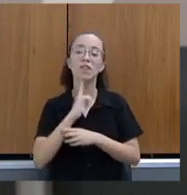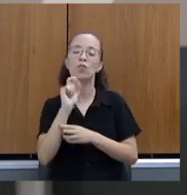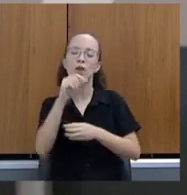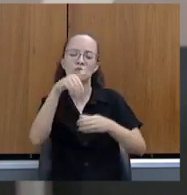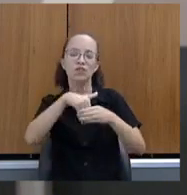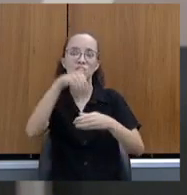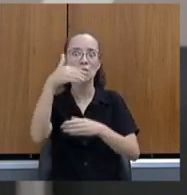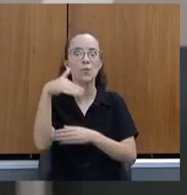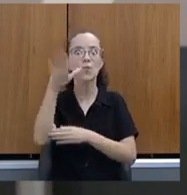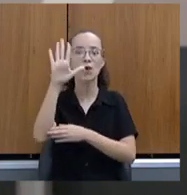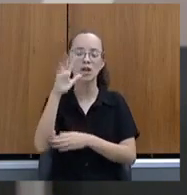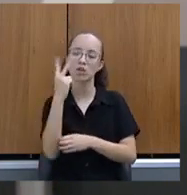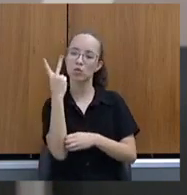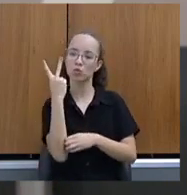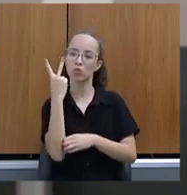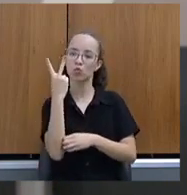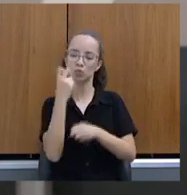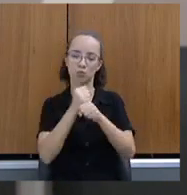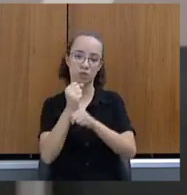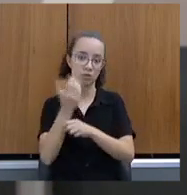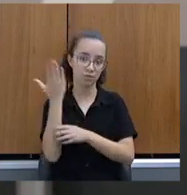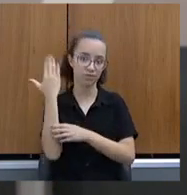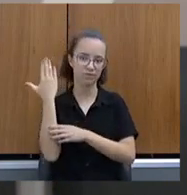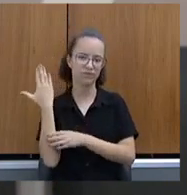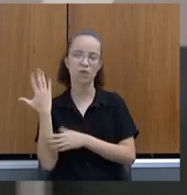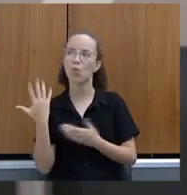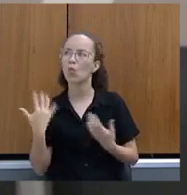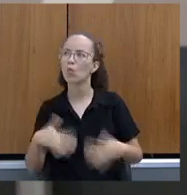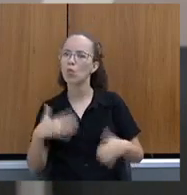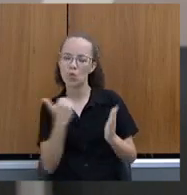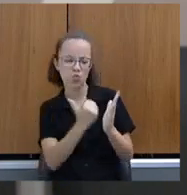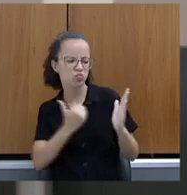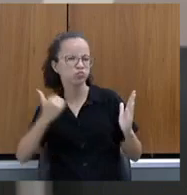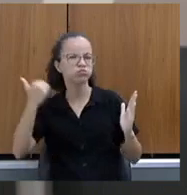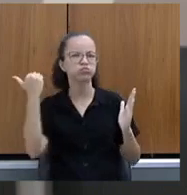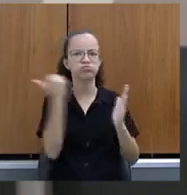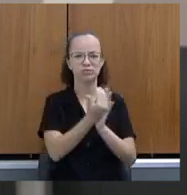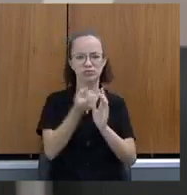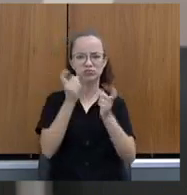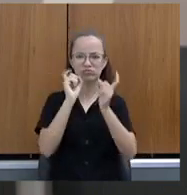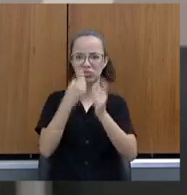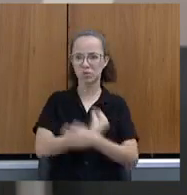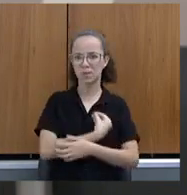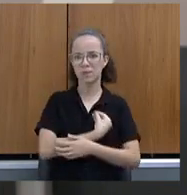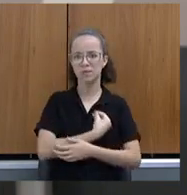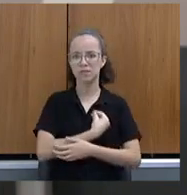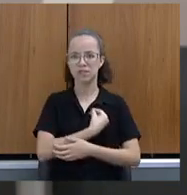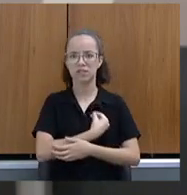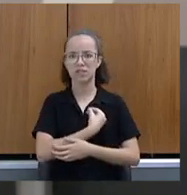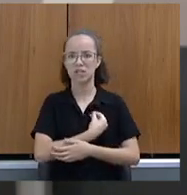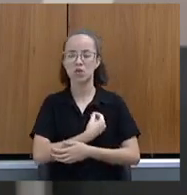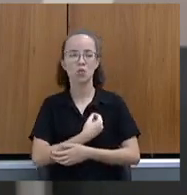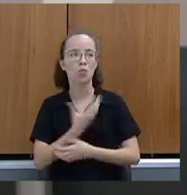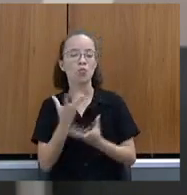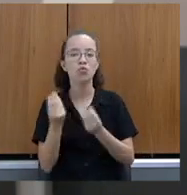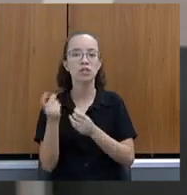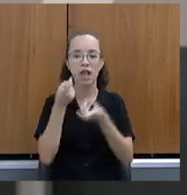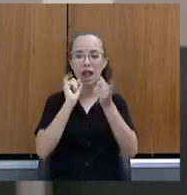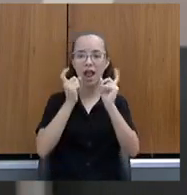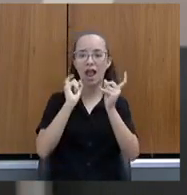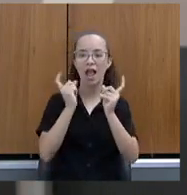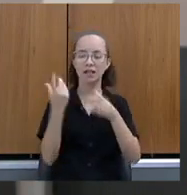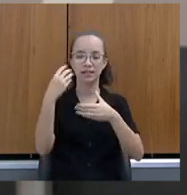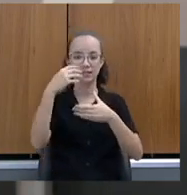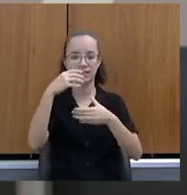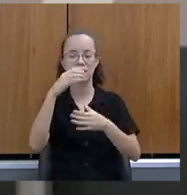nos últimos dois anos é recorde de reuniões é dos últimos 10 anos maior número de reuniões do